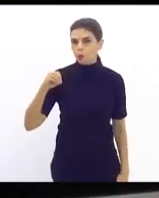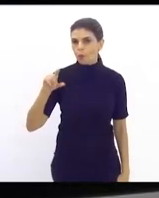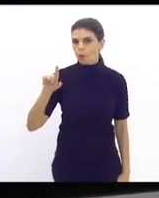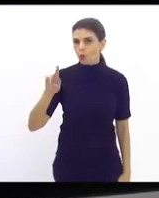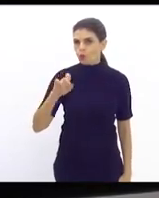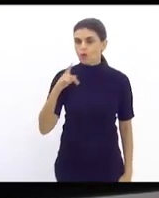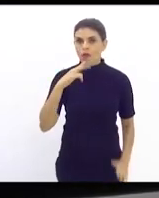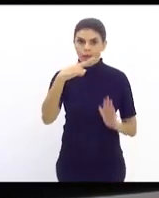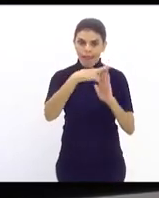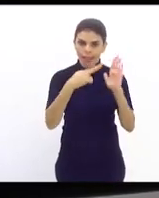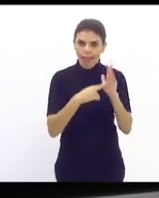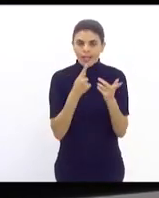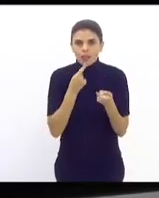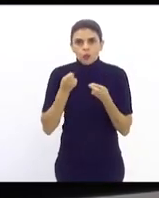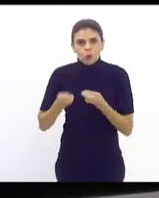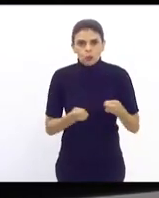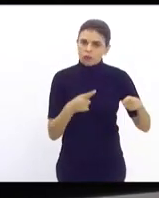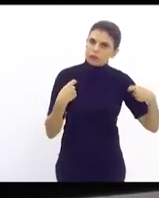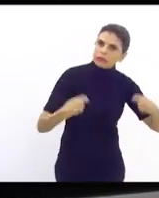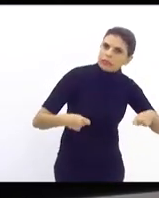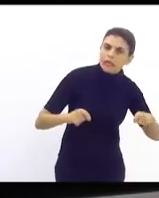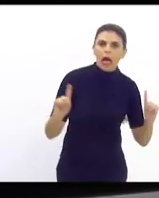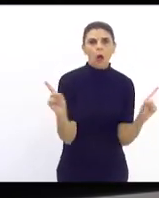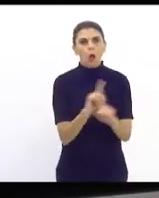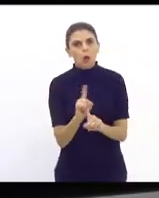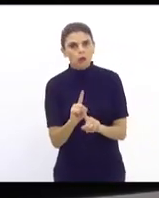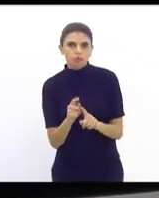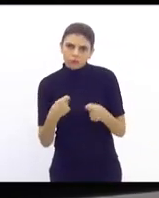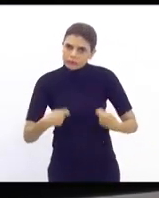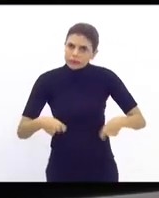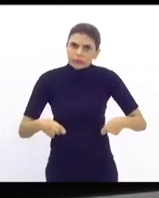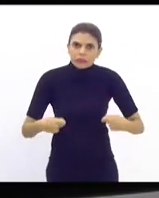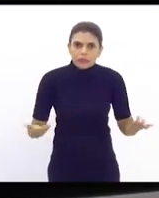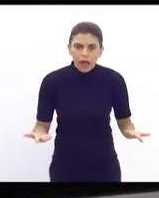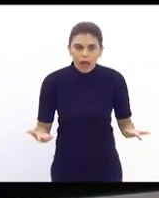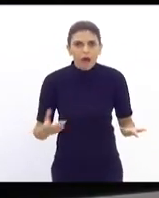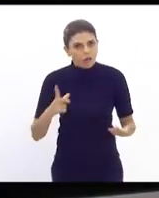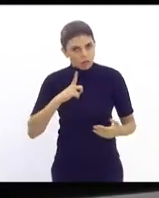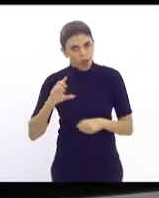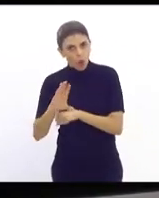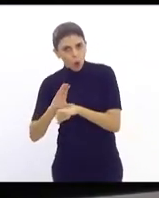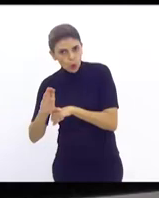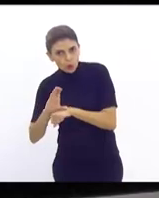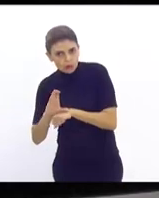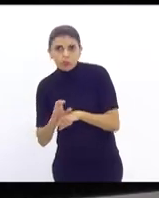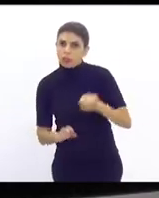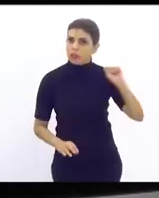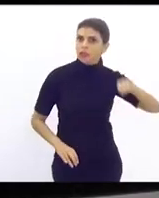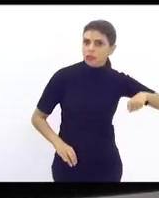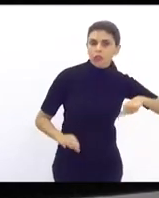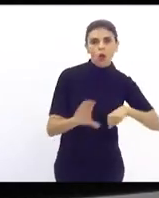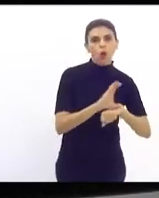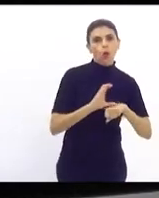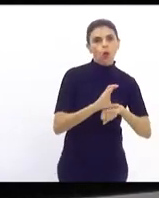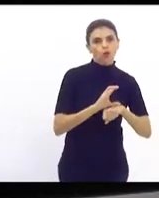poluição. Isso é necessário ou não? É necessário. É constitucional ou não? É constitucional. Eu só acho que deve